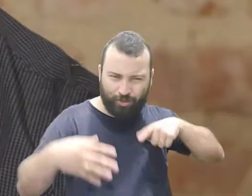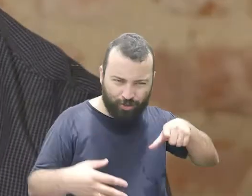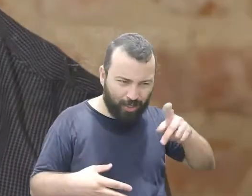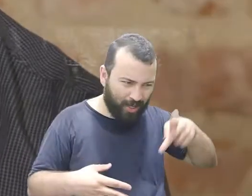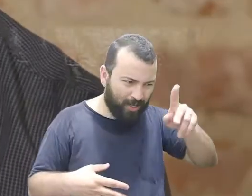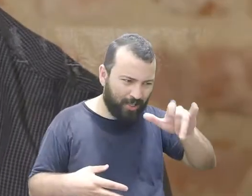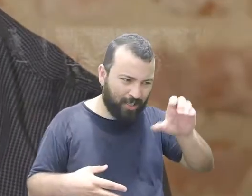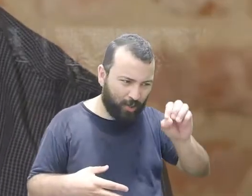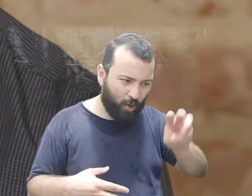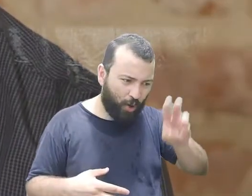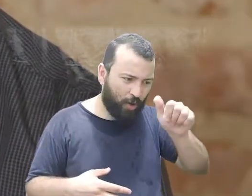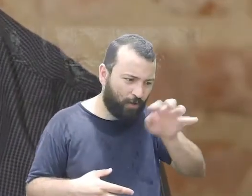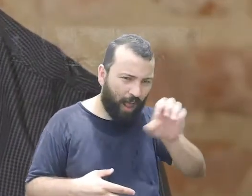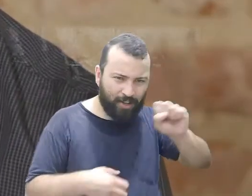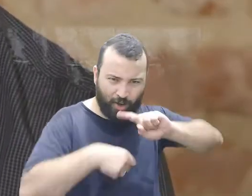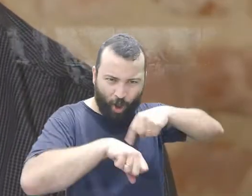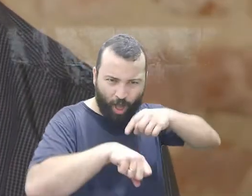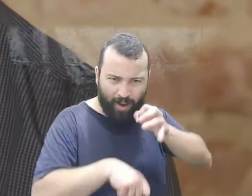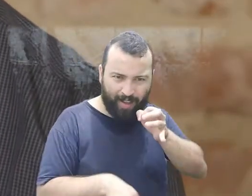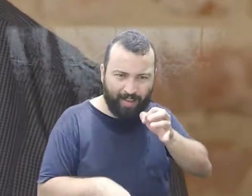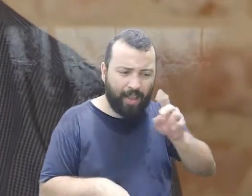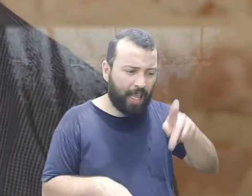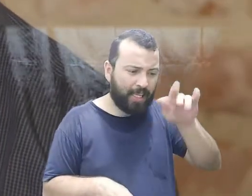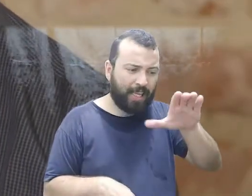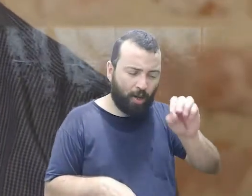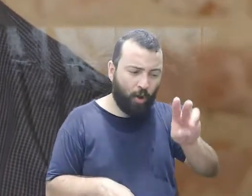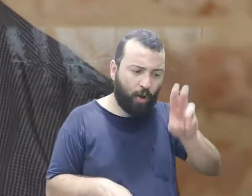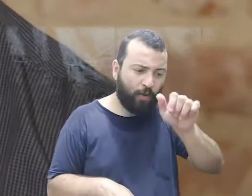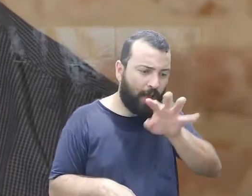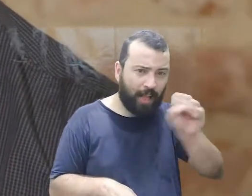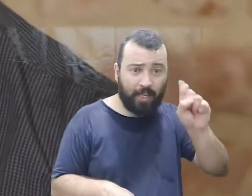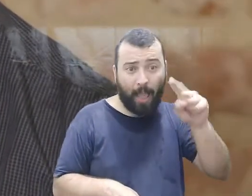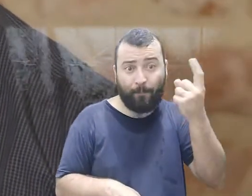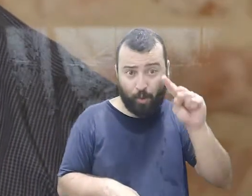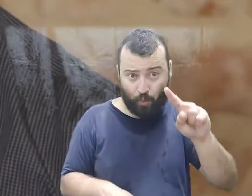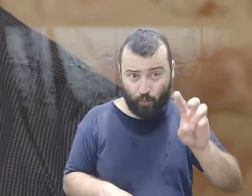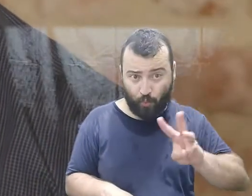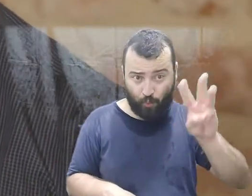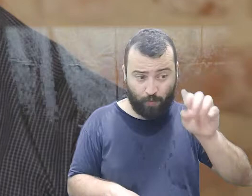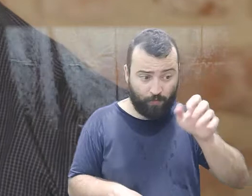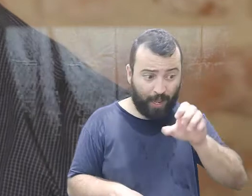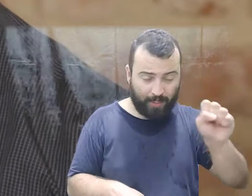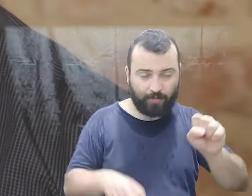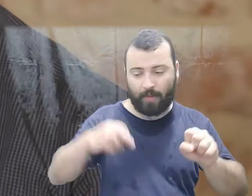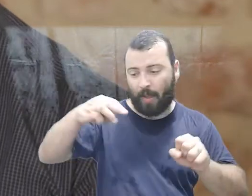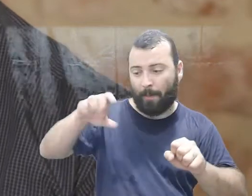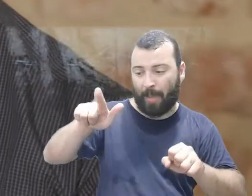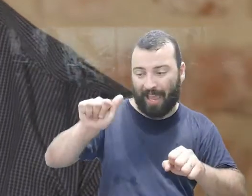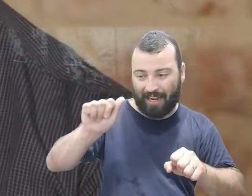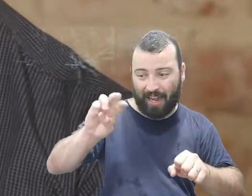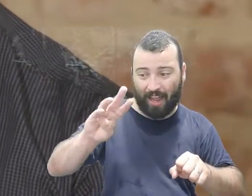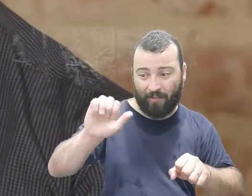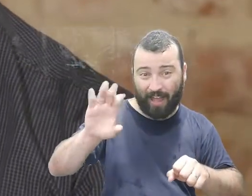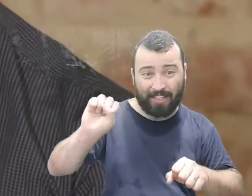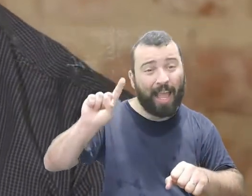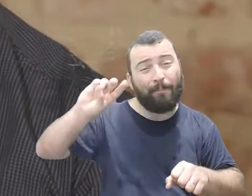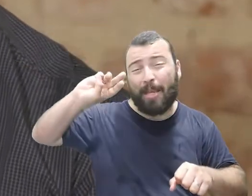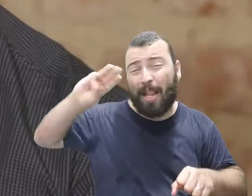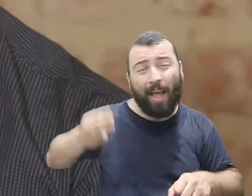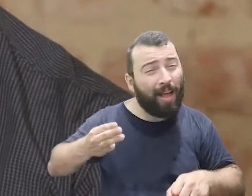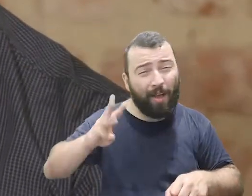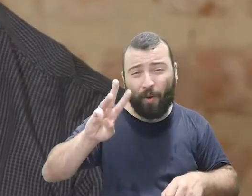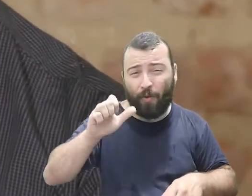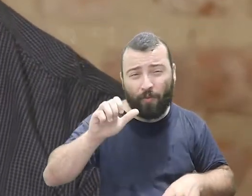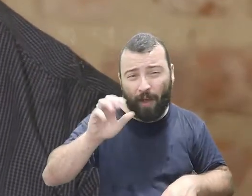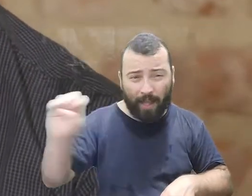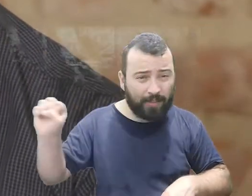em quilowatts horas, que quilowatts são 1000 watts, megawatts são milhões de